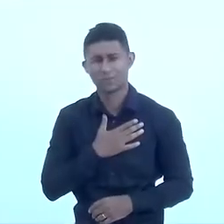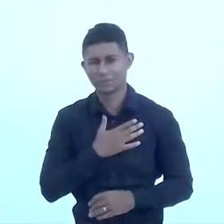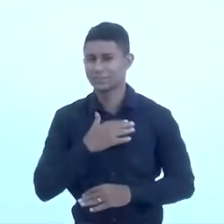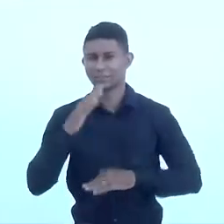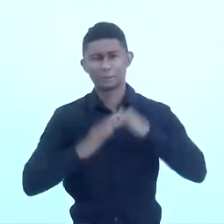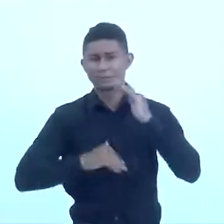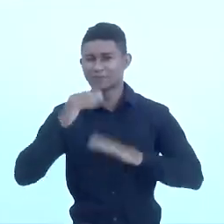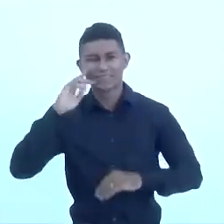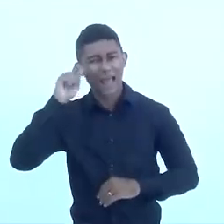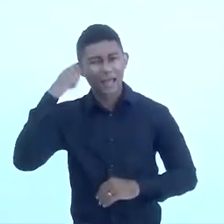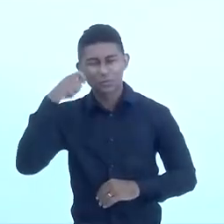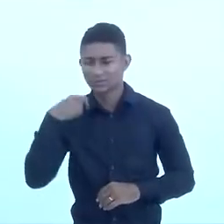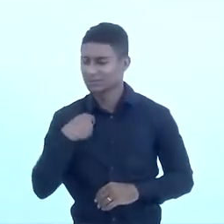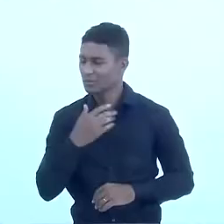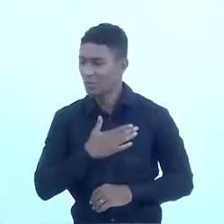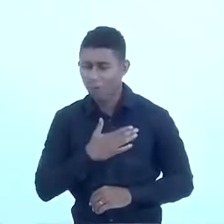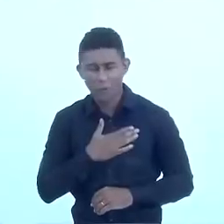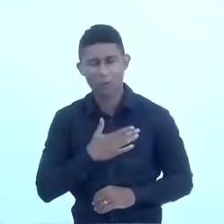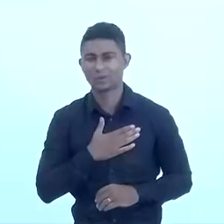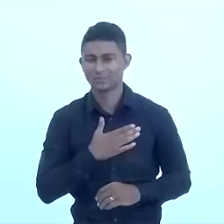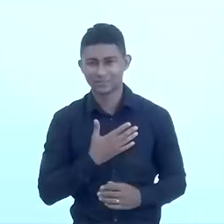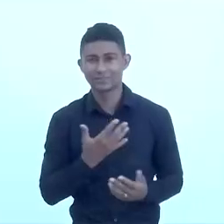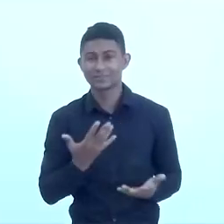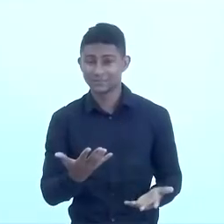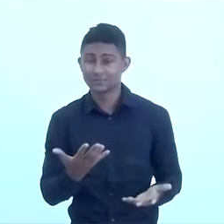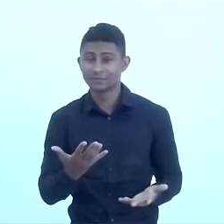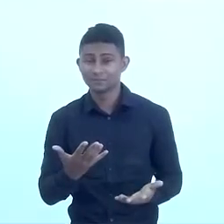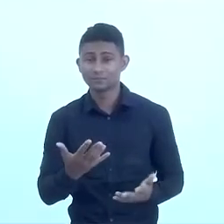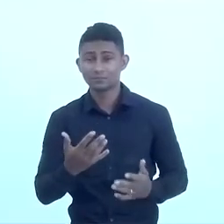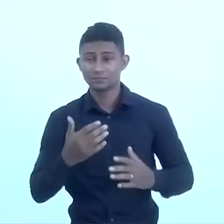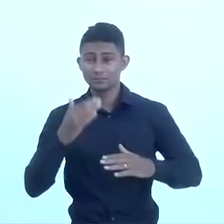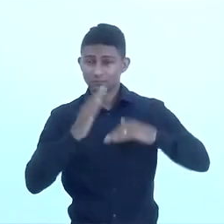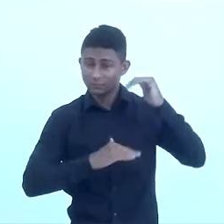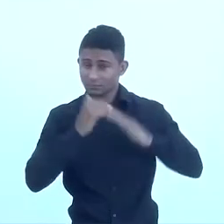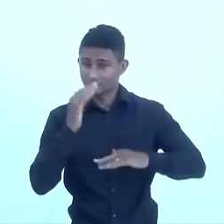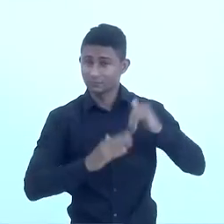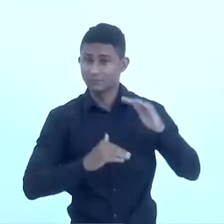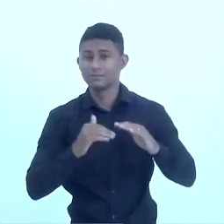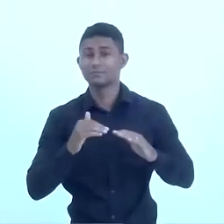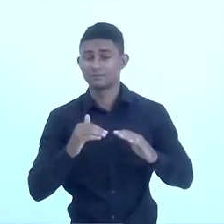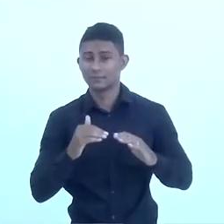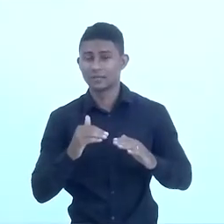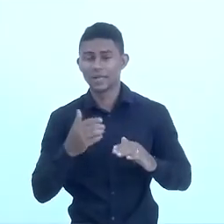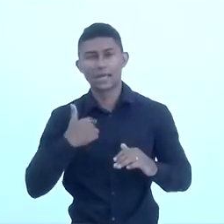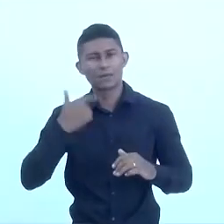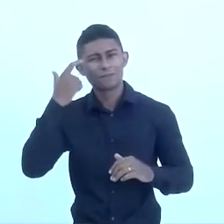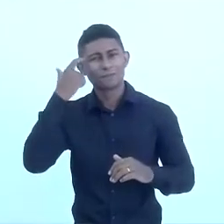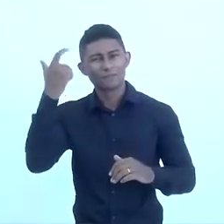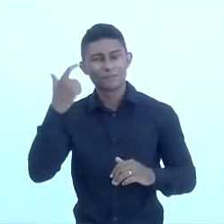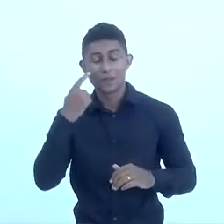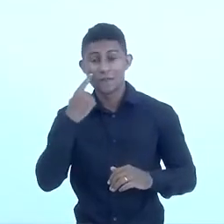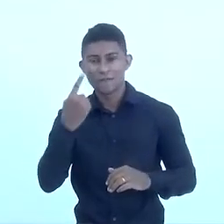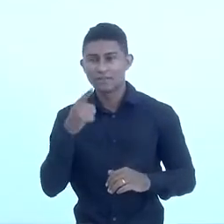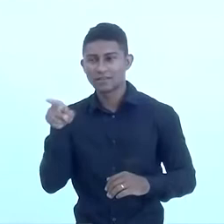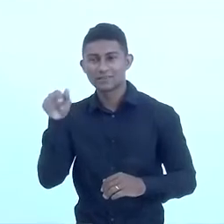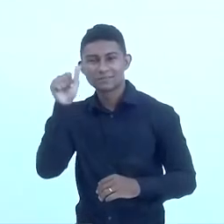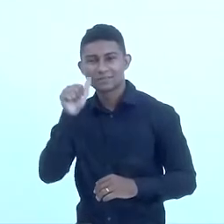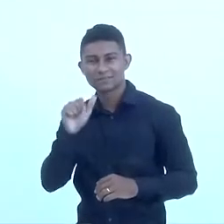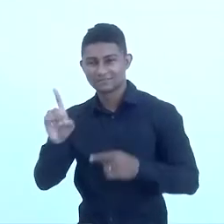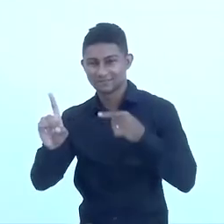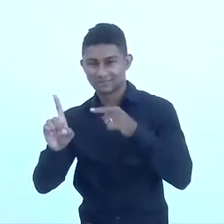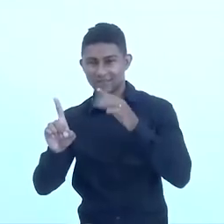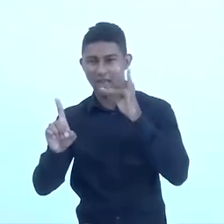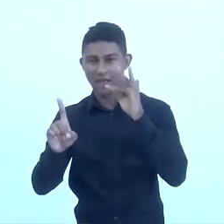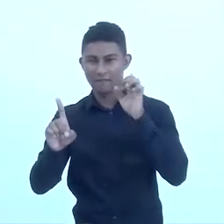muito dessa profissão. É Nossa, conforme você disse também, é uma profissão que sofre, por exemplo, eu estava ouvindo a Fernanda Montenegro, que